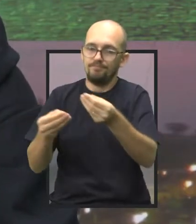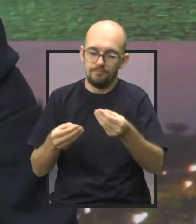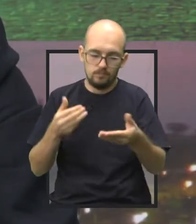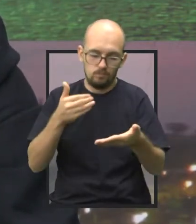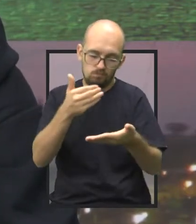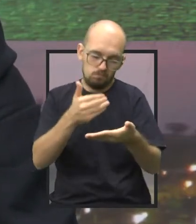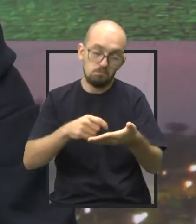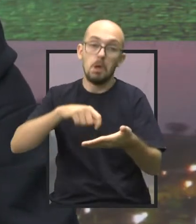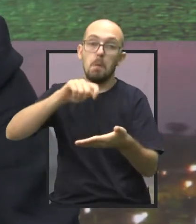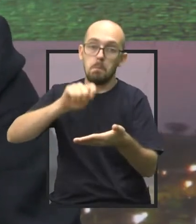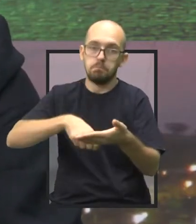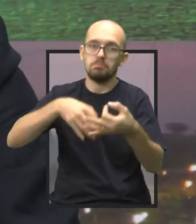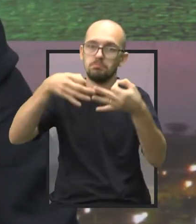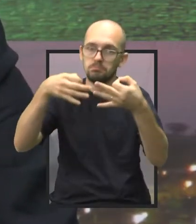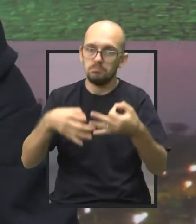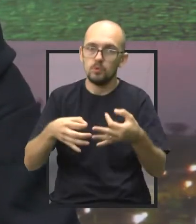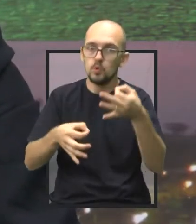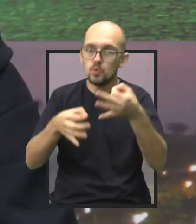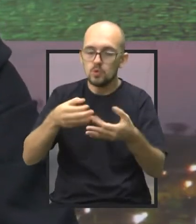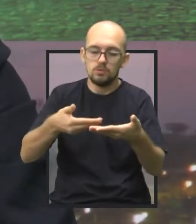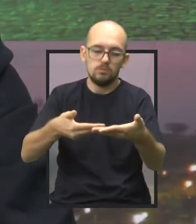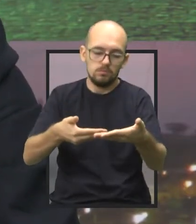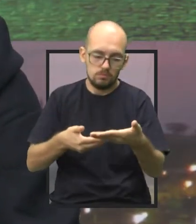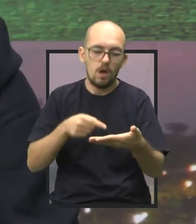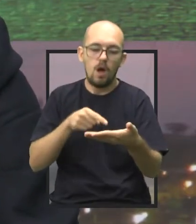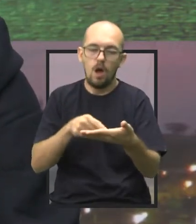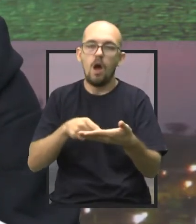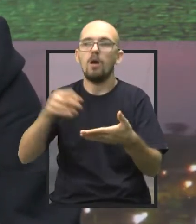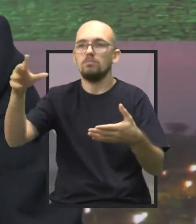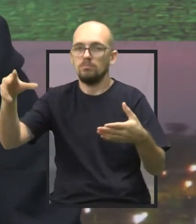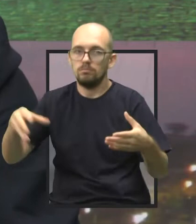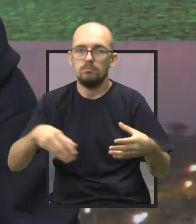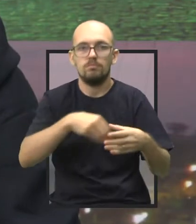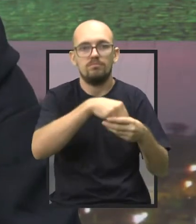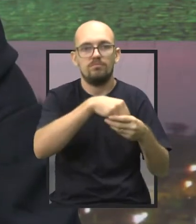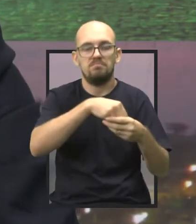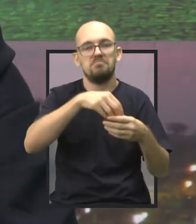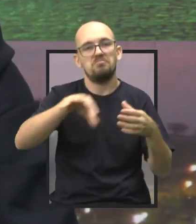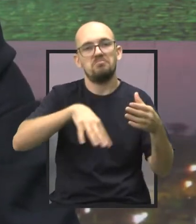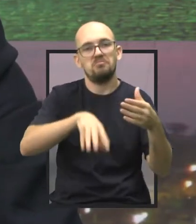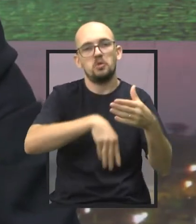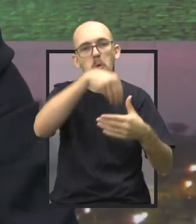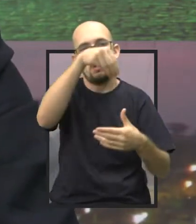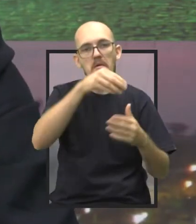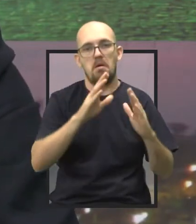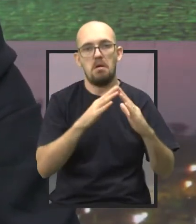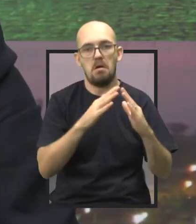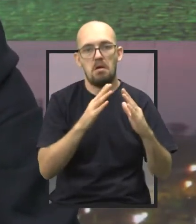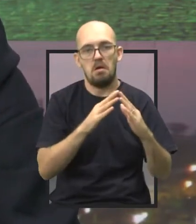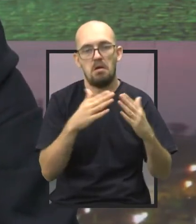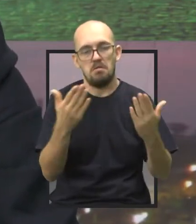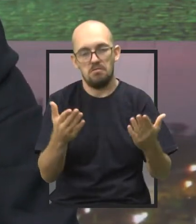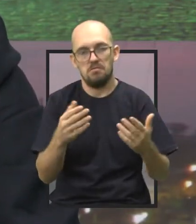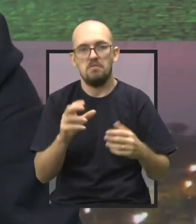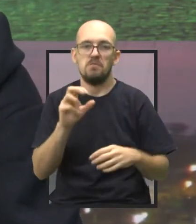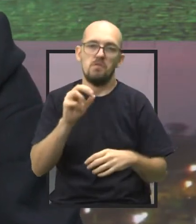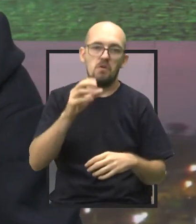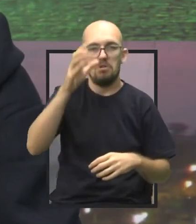determinado pelo juiz que a guarda é da avó, da guarda é do tio, da tia, né? Ou a tutela, ou a guarda de quem quer que